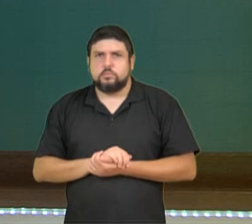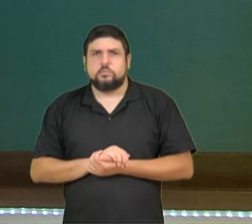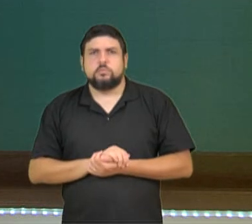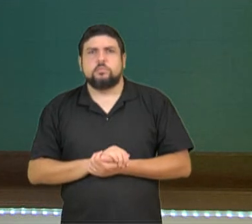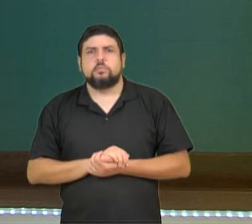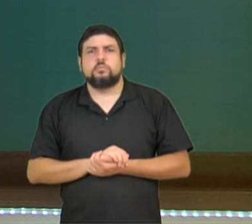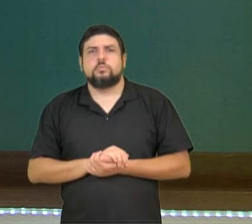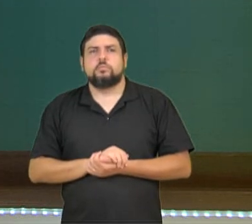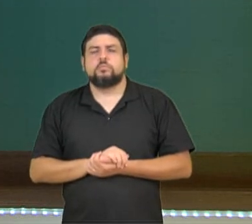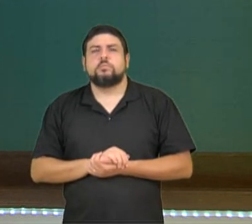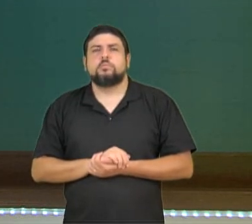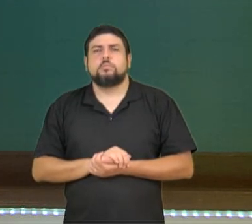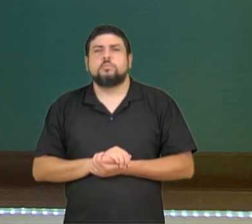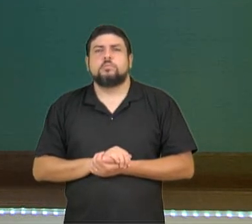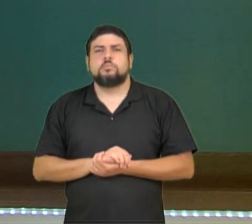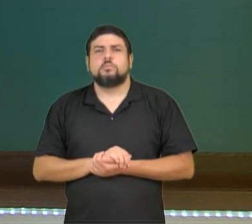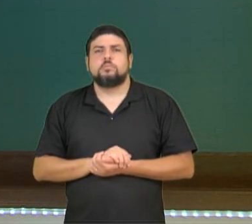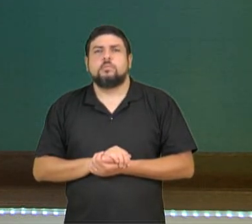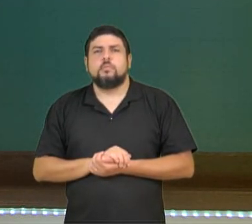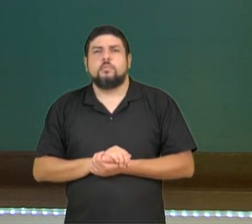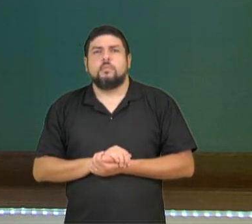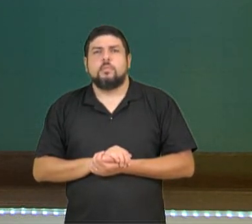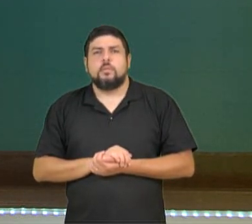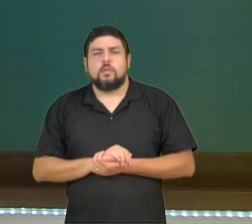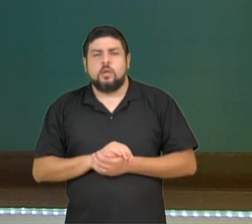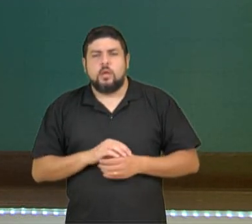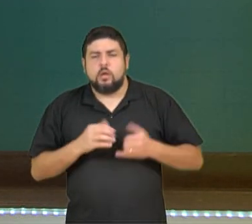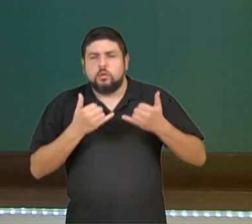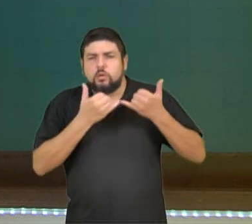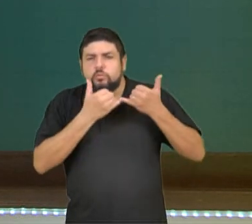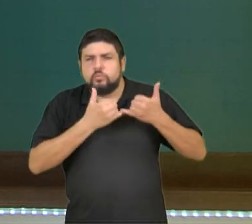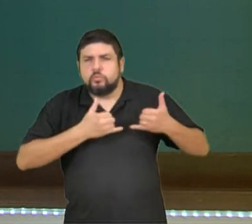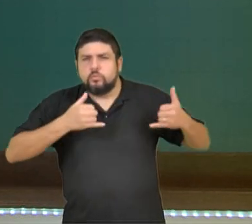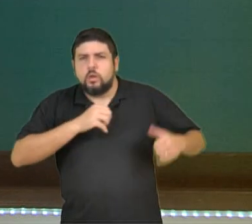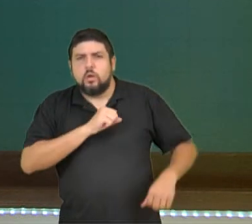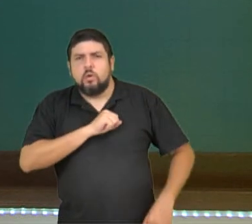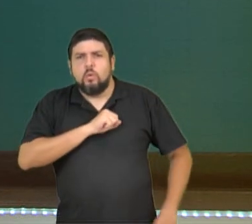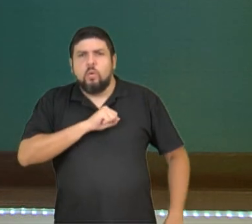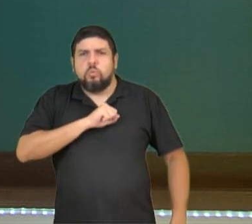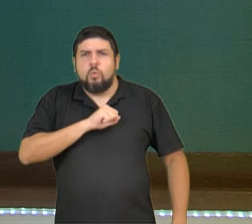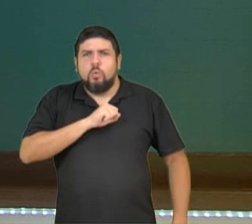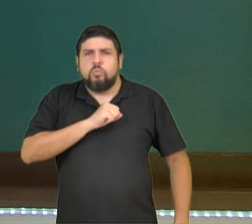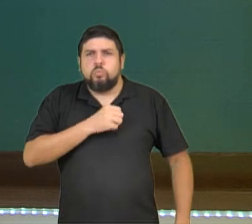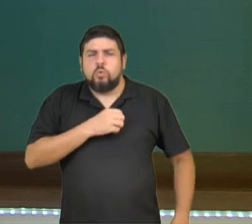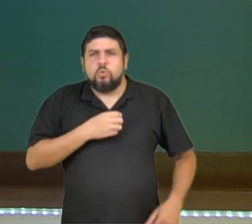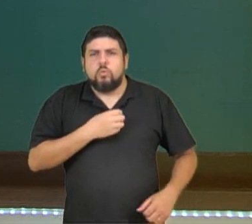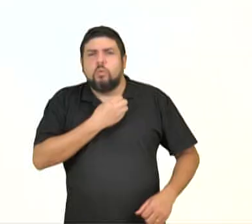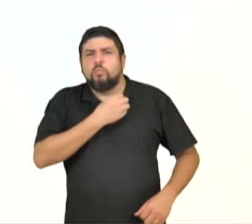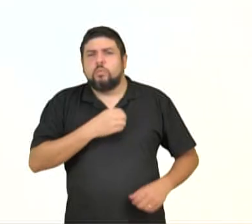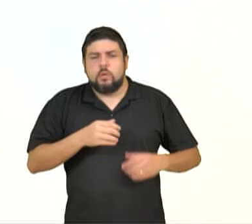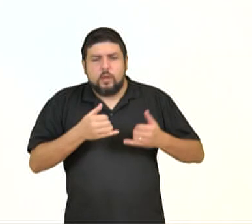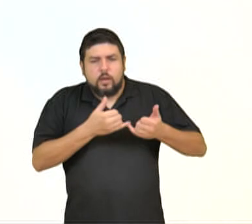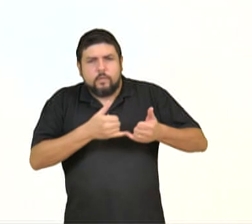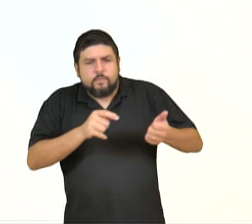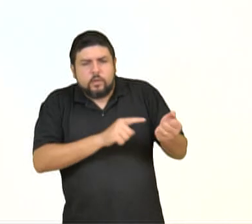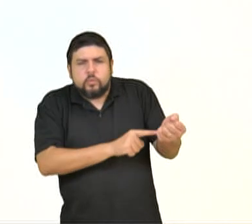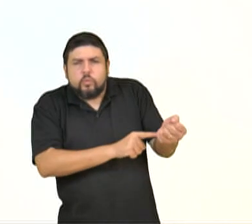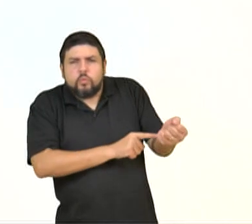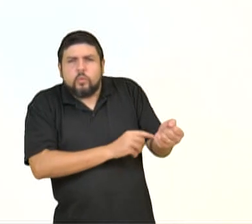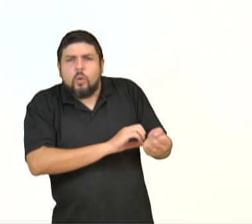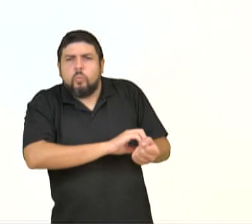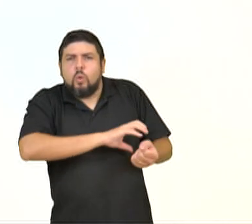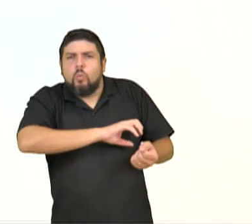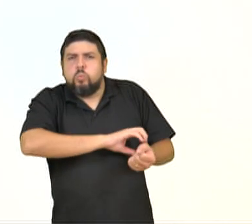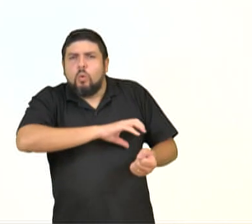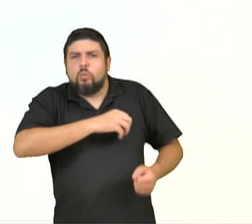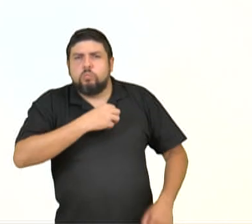A pulsação das artérias, quando as artérias pulsam, com o fluxo do sangue, e